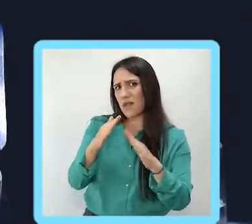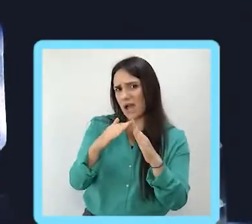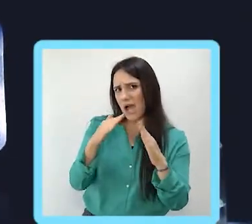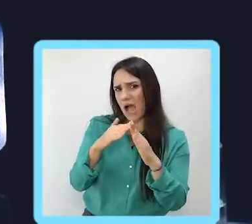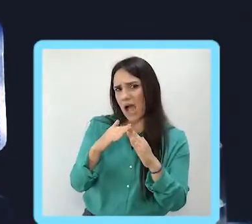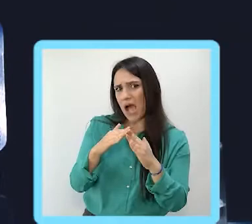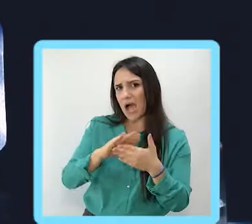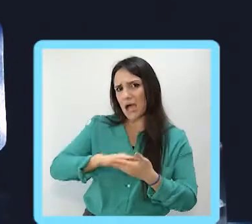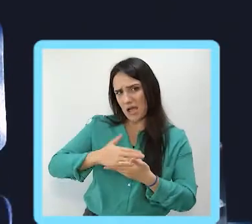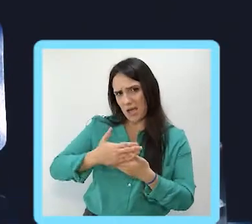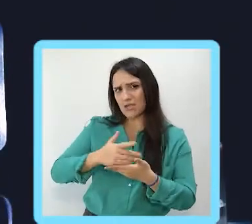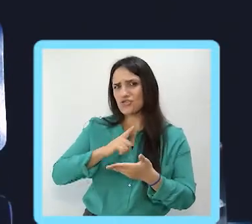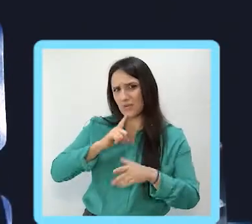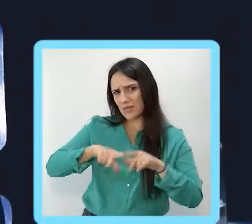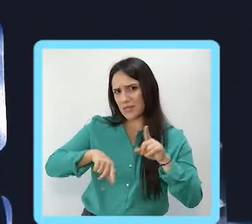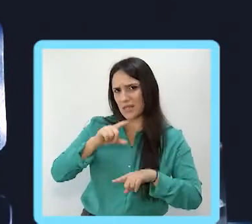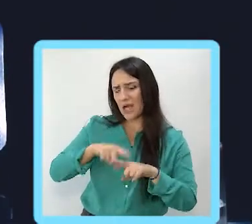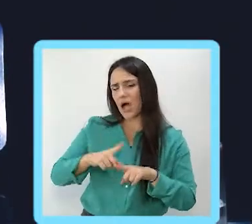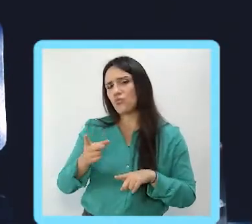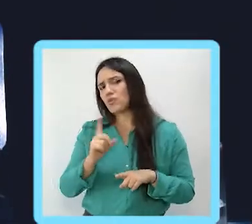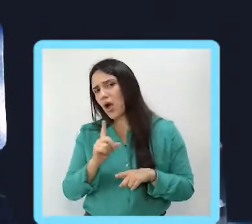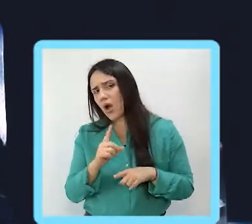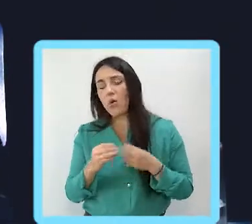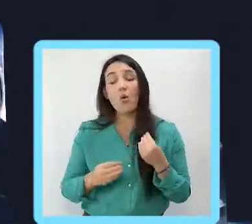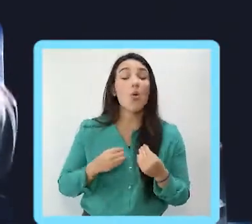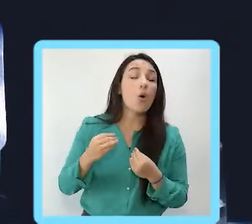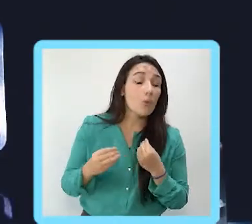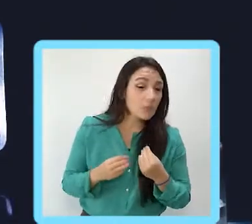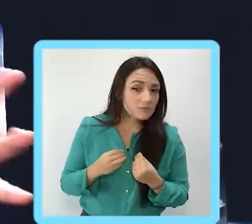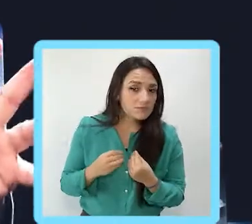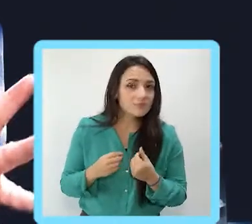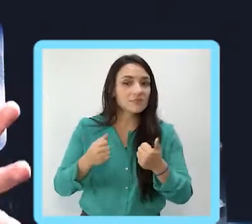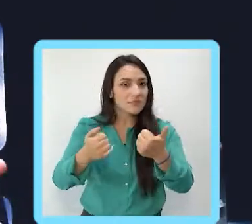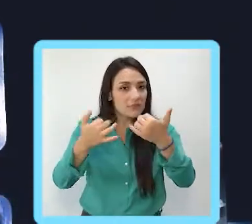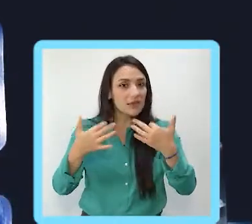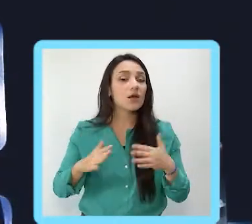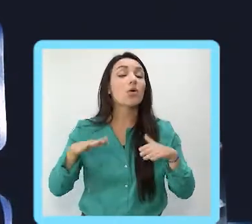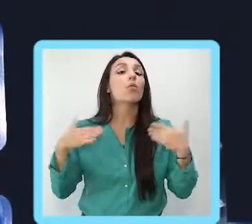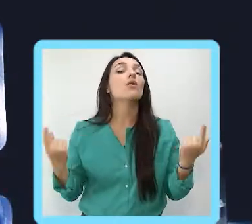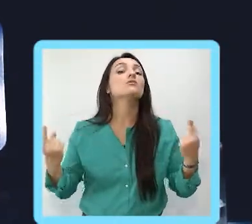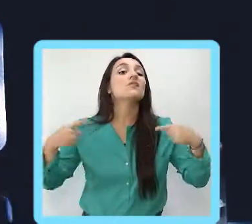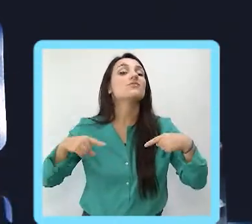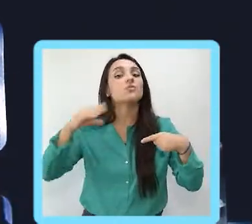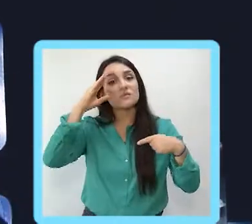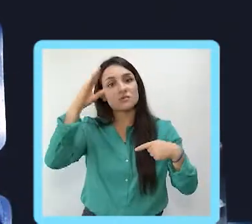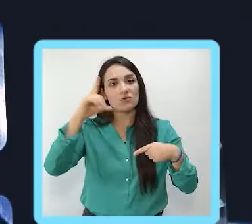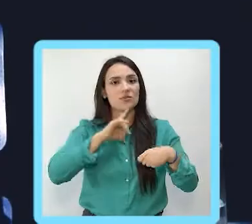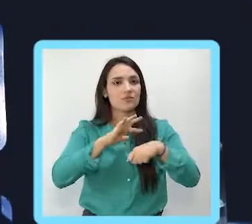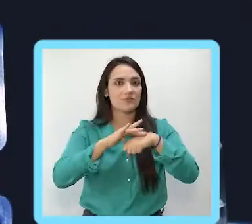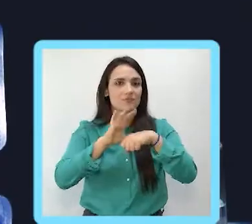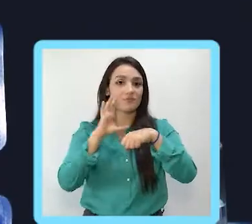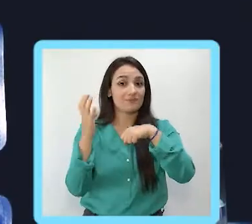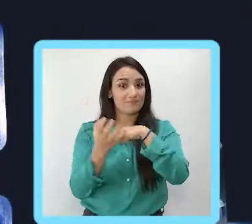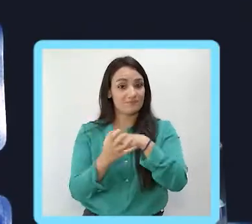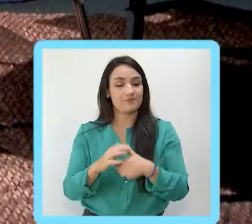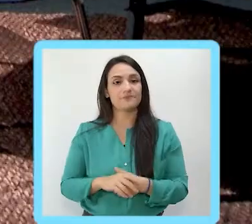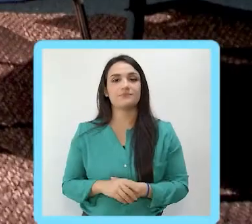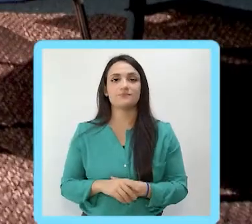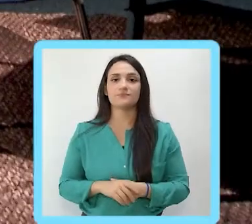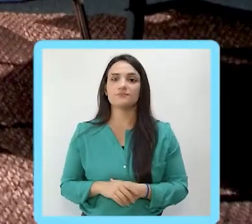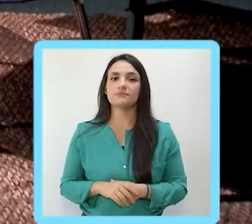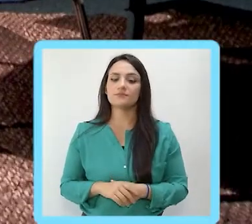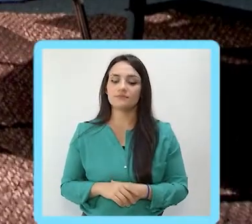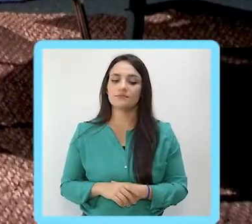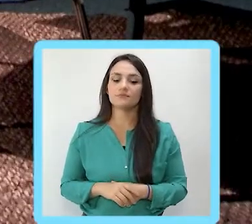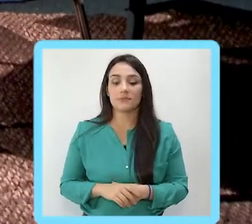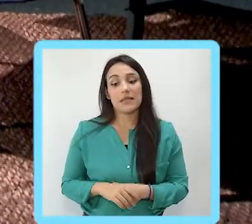casa, tinha equipamento para isso. Conta um pouco os desafios que foi colocado para vocês nesse momento histórico que nós estamos vivendo ainda. Eu